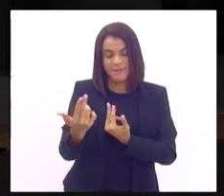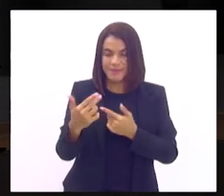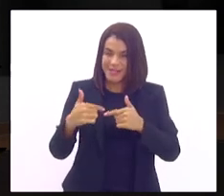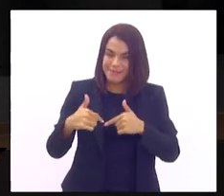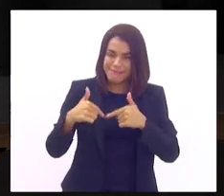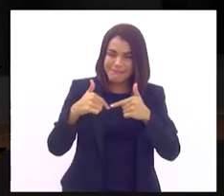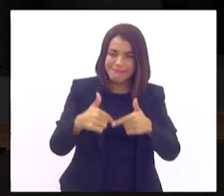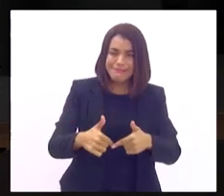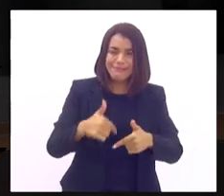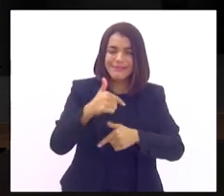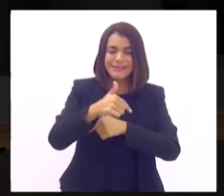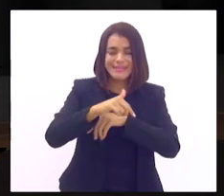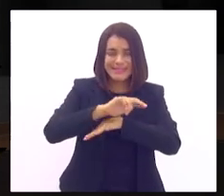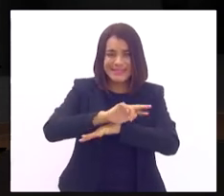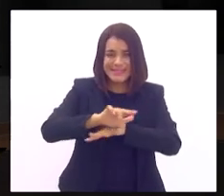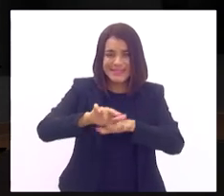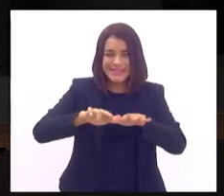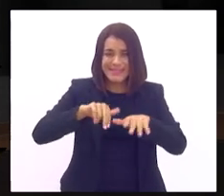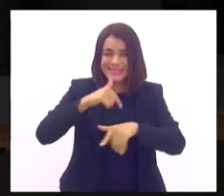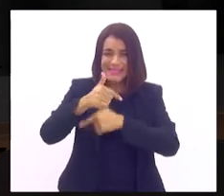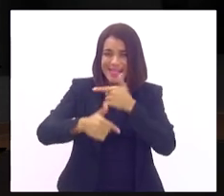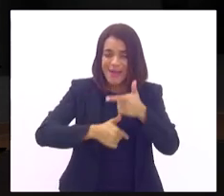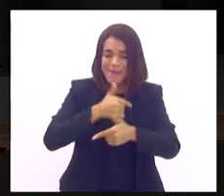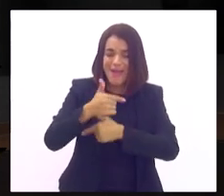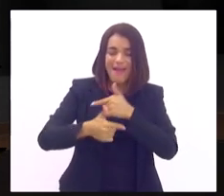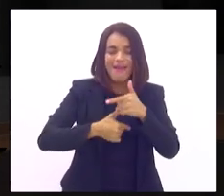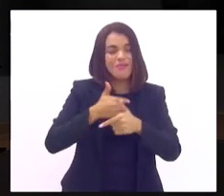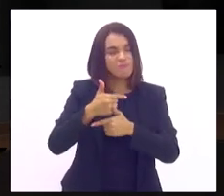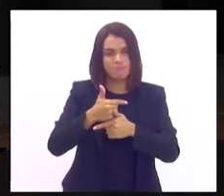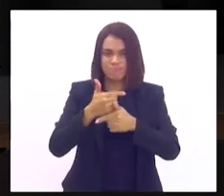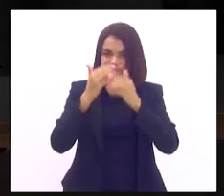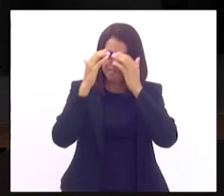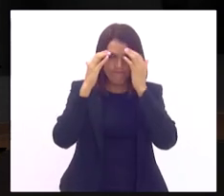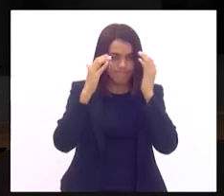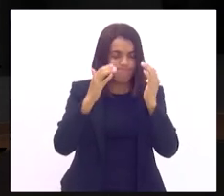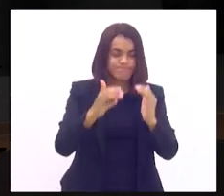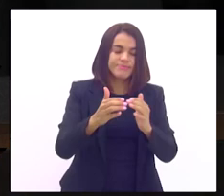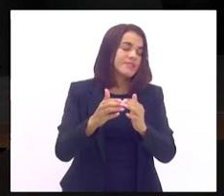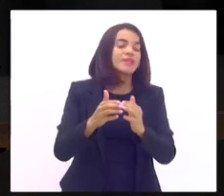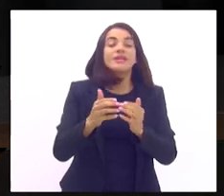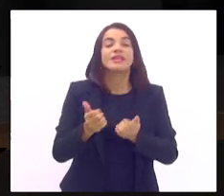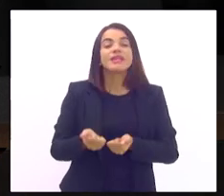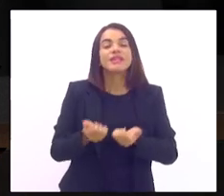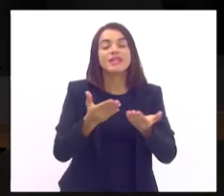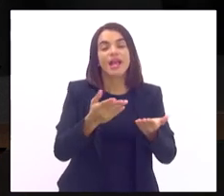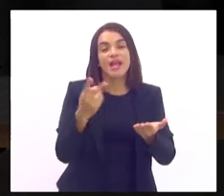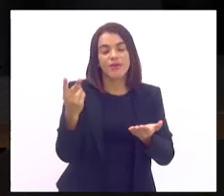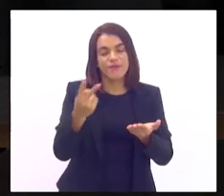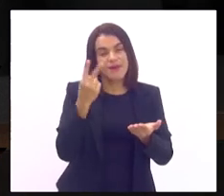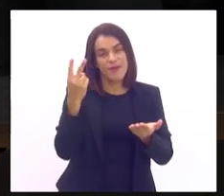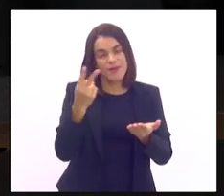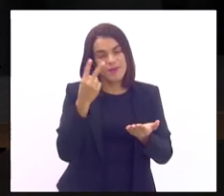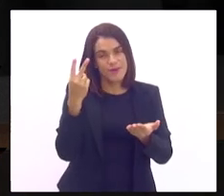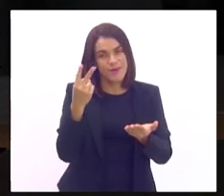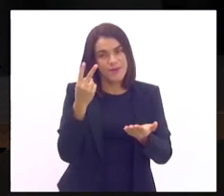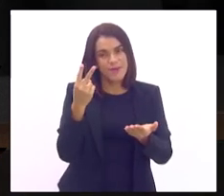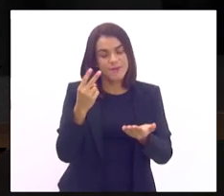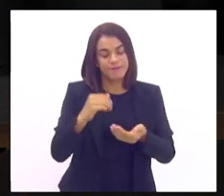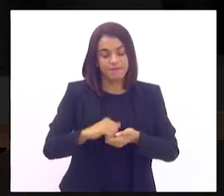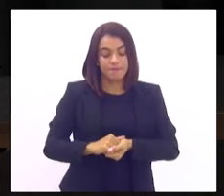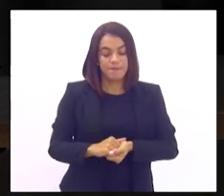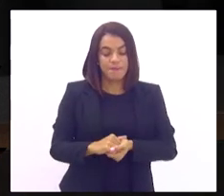aí multitarefas, que dão conta do recado, que entregam valor, que entregam